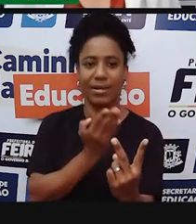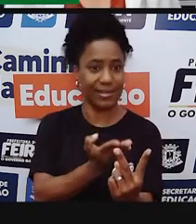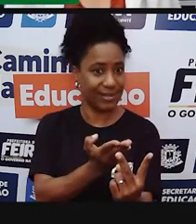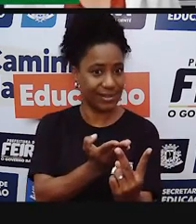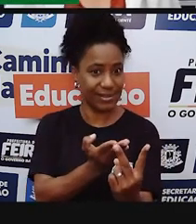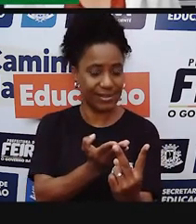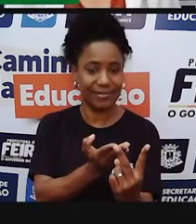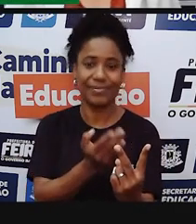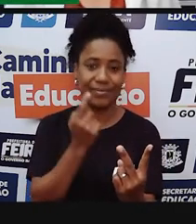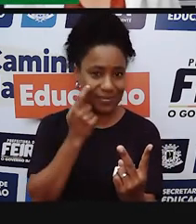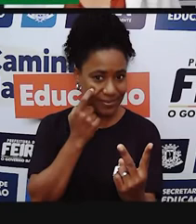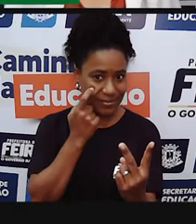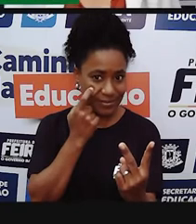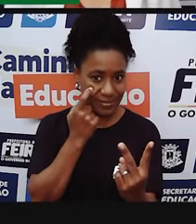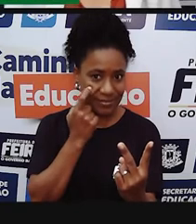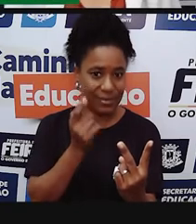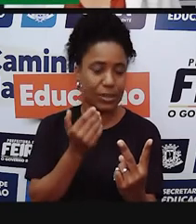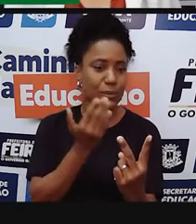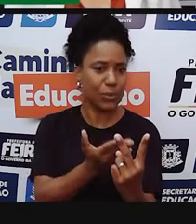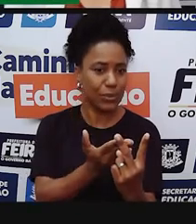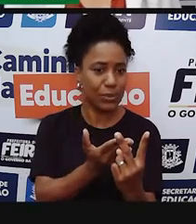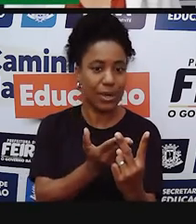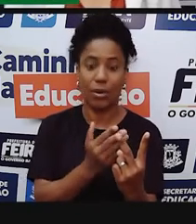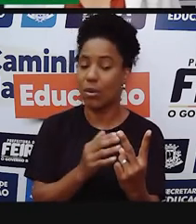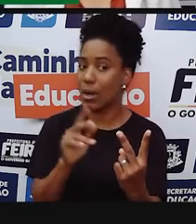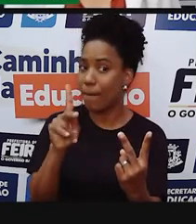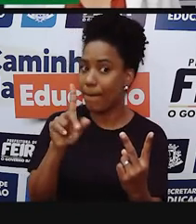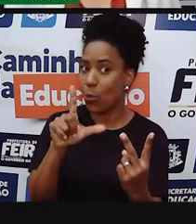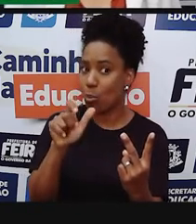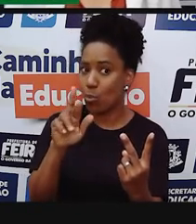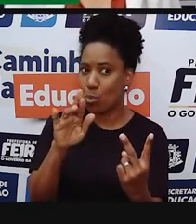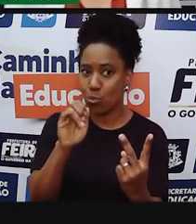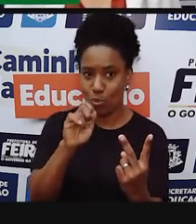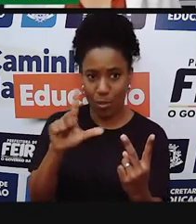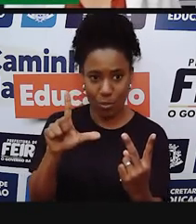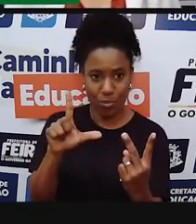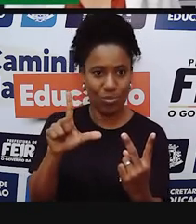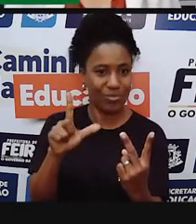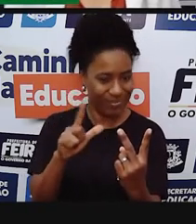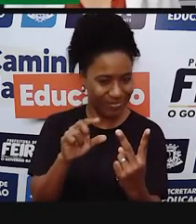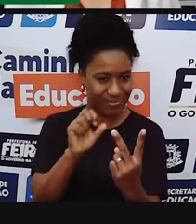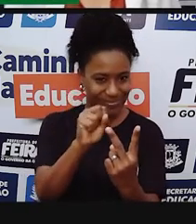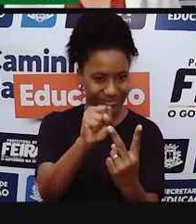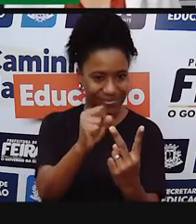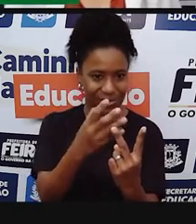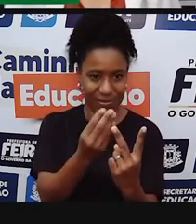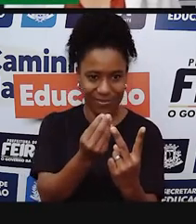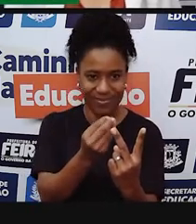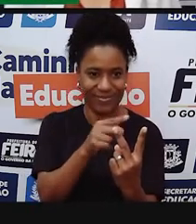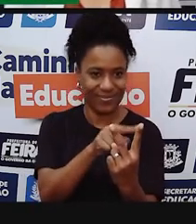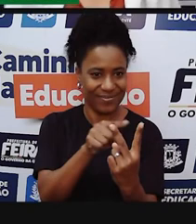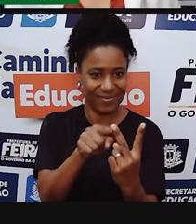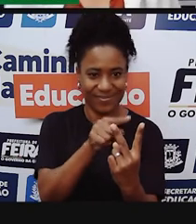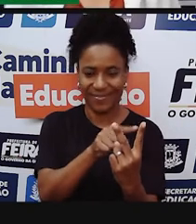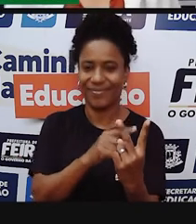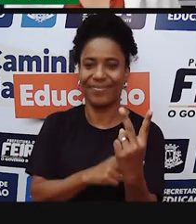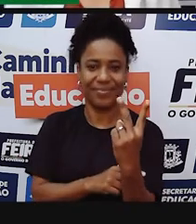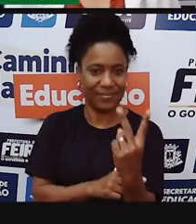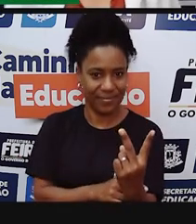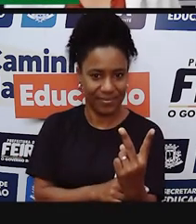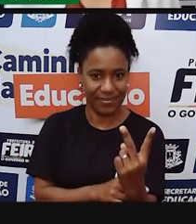então é mais um plural agora vamos supor localiza aqui longe e vou me distanciar